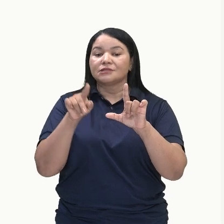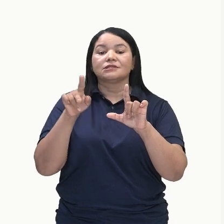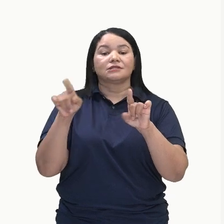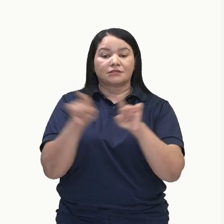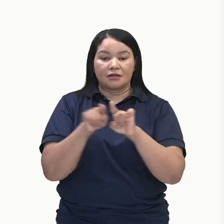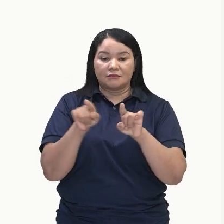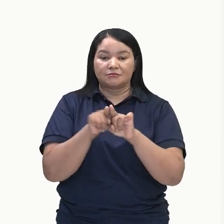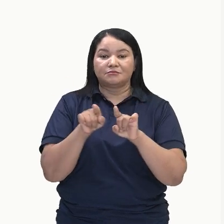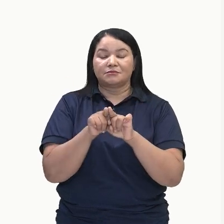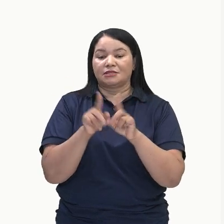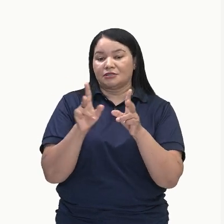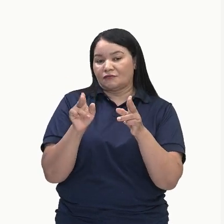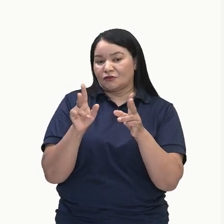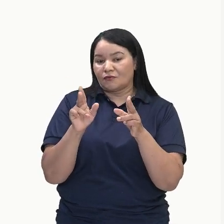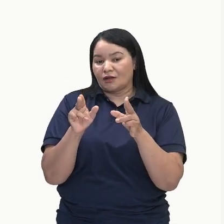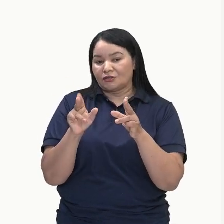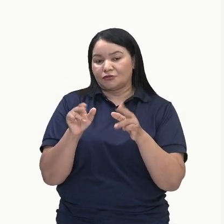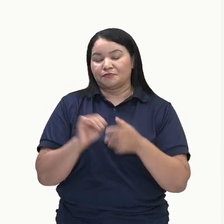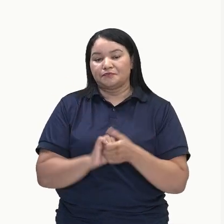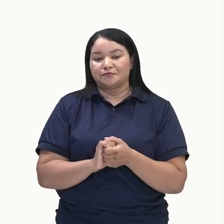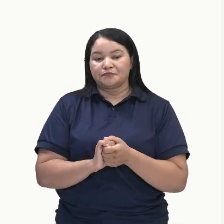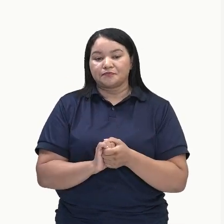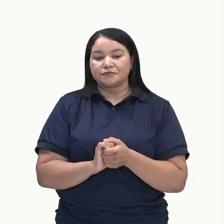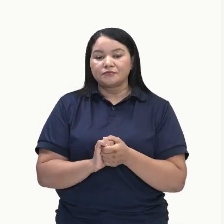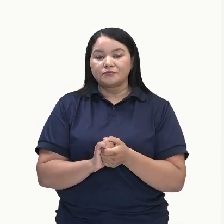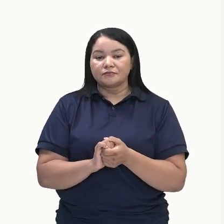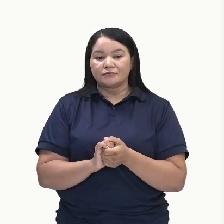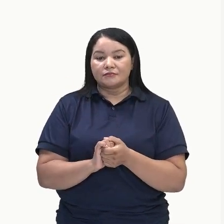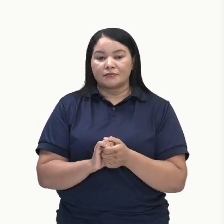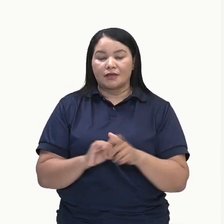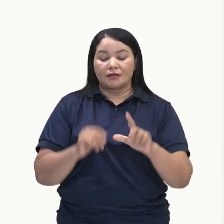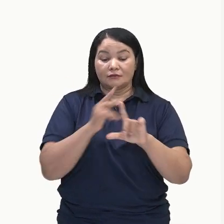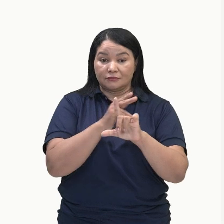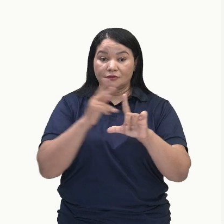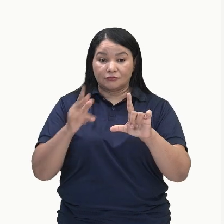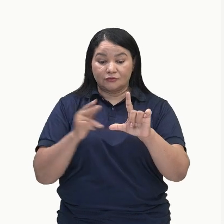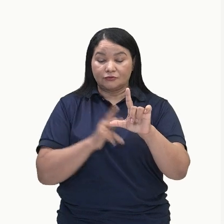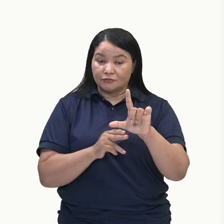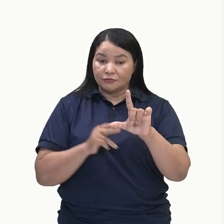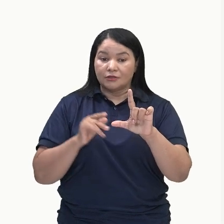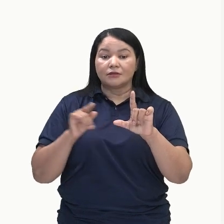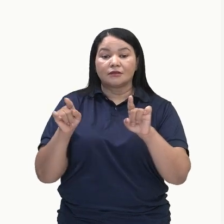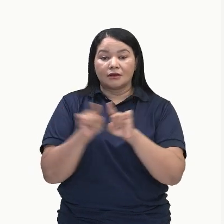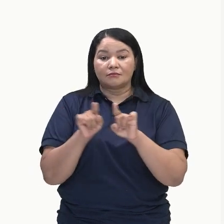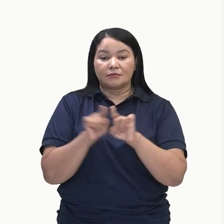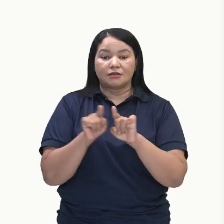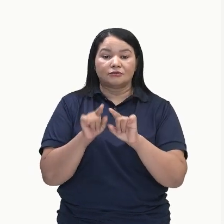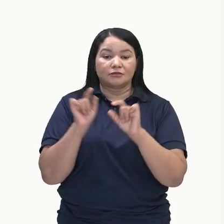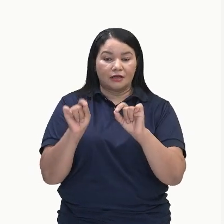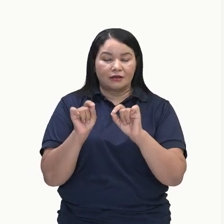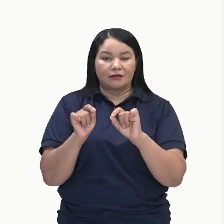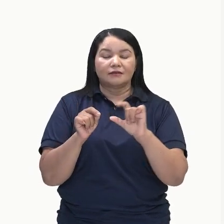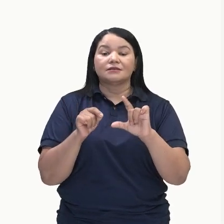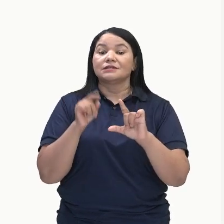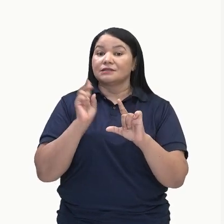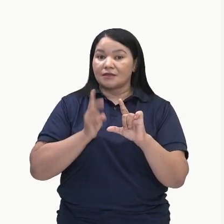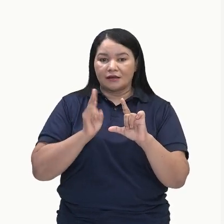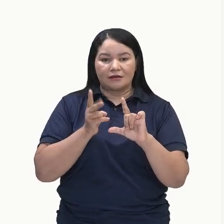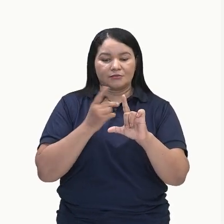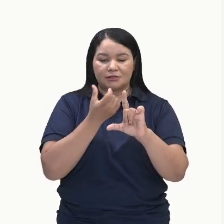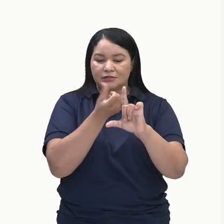todos iguais e que no caso do triângulo equilátero, ali sempre vai medir 60 graus. Tudo